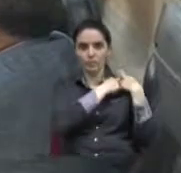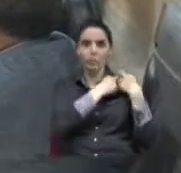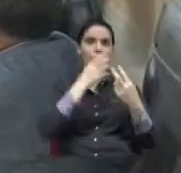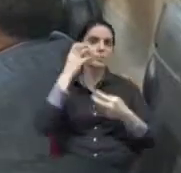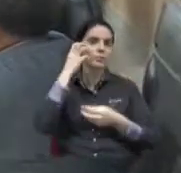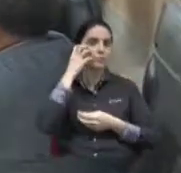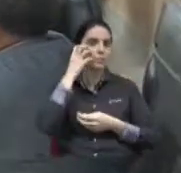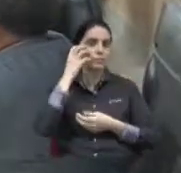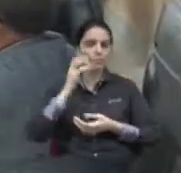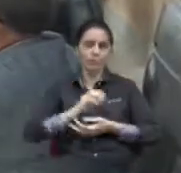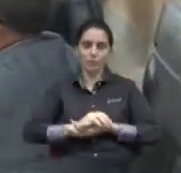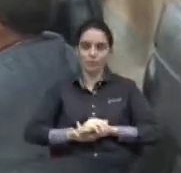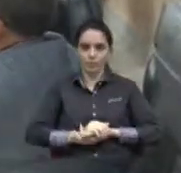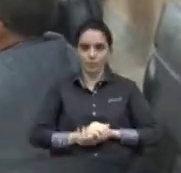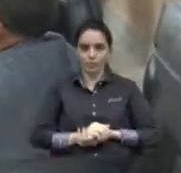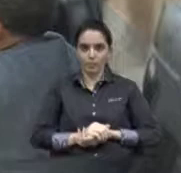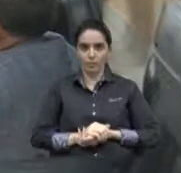Rossi.